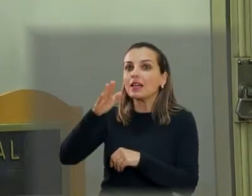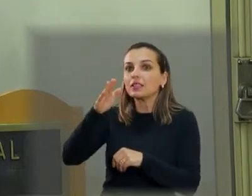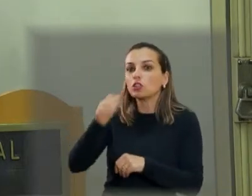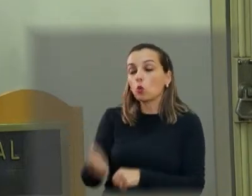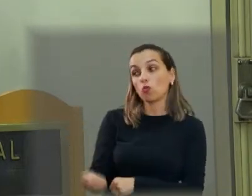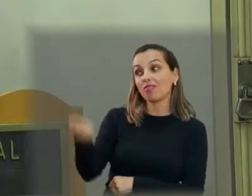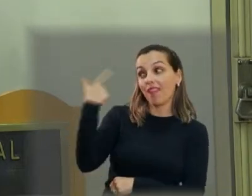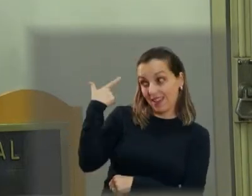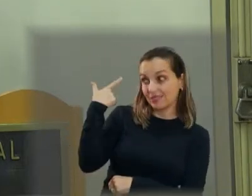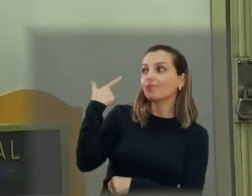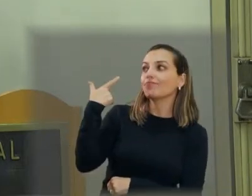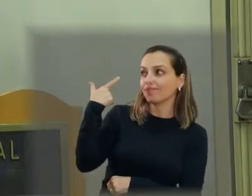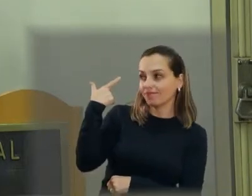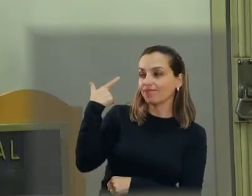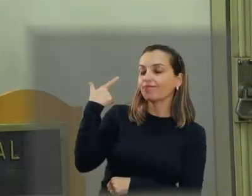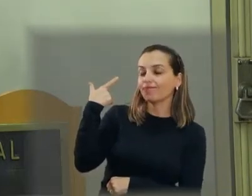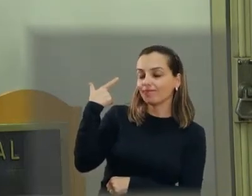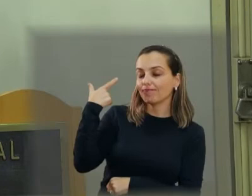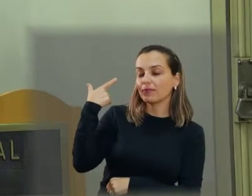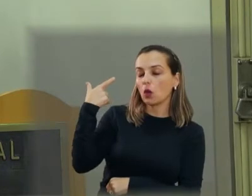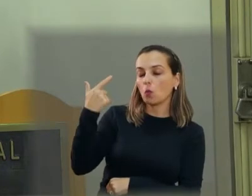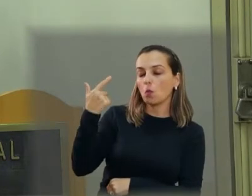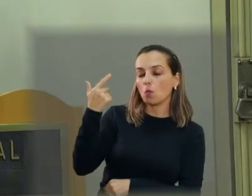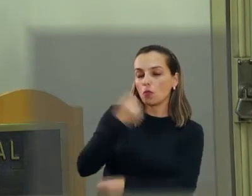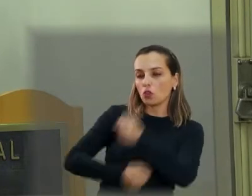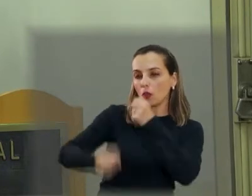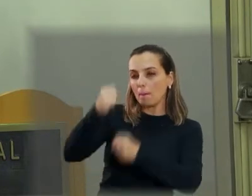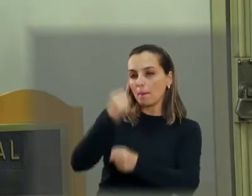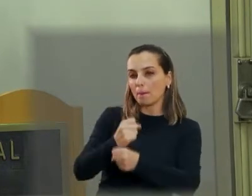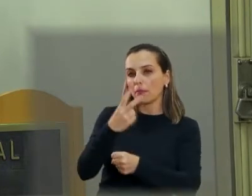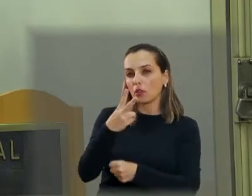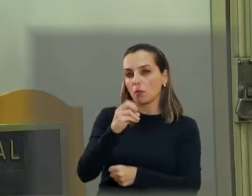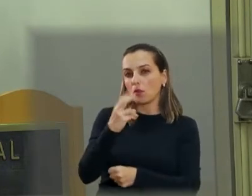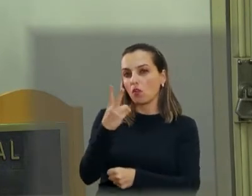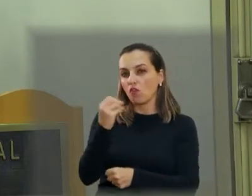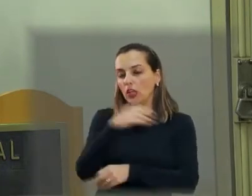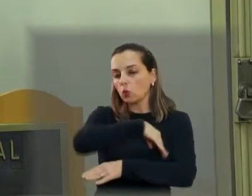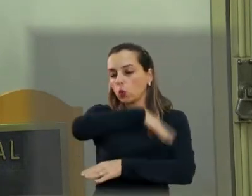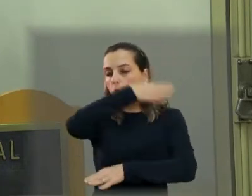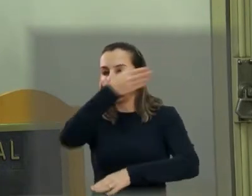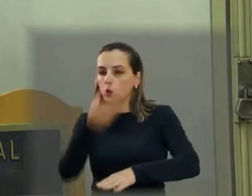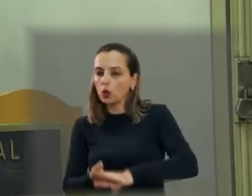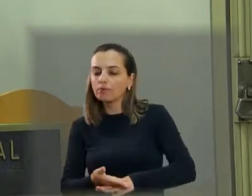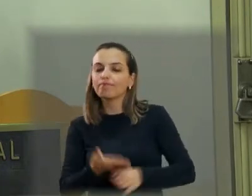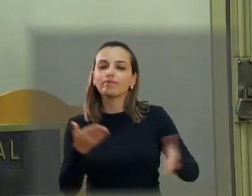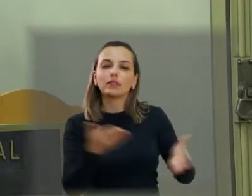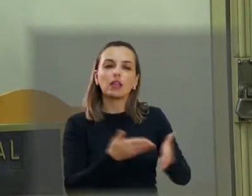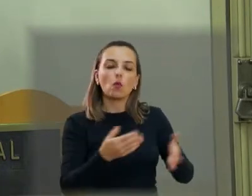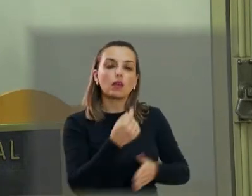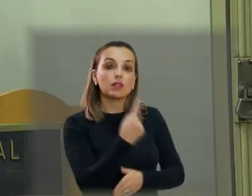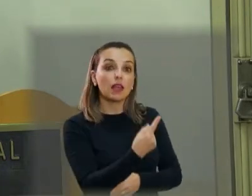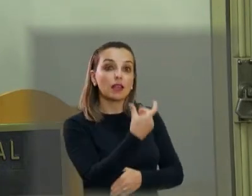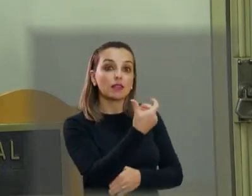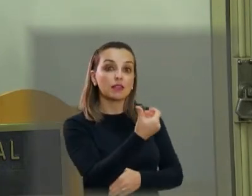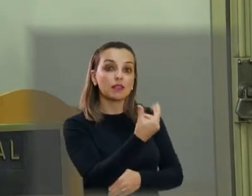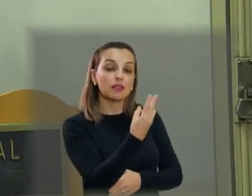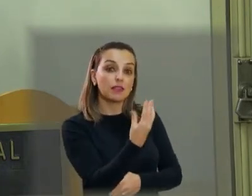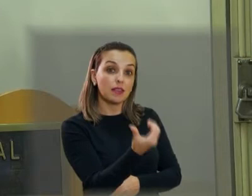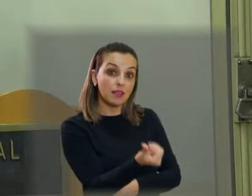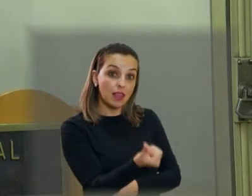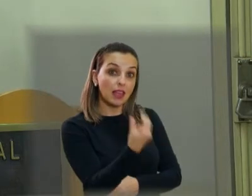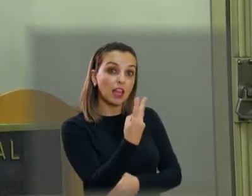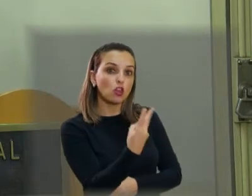a gente teve no ano todinho de 2020. E agora, com 162 óbitos, a gente já